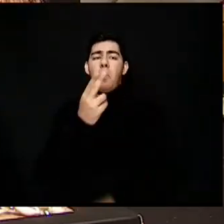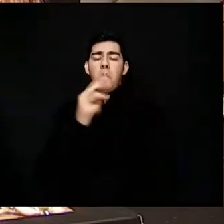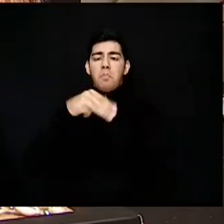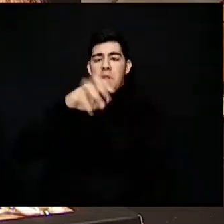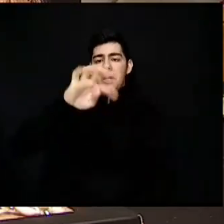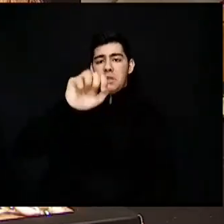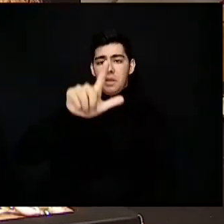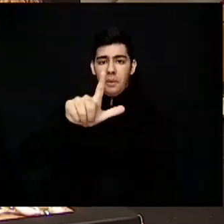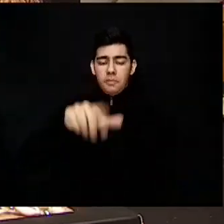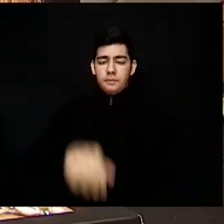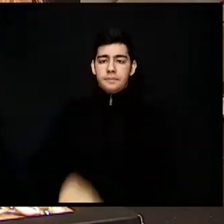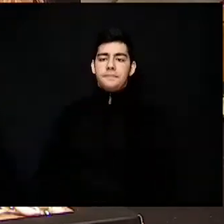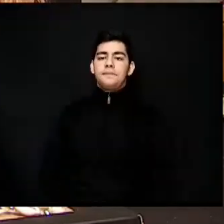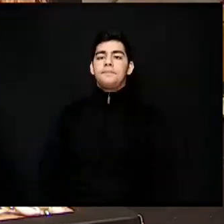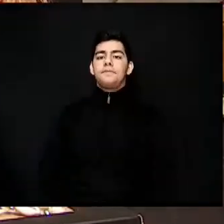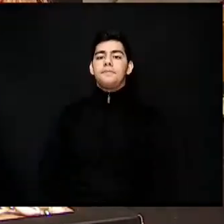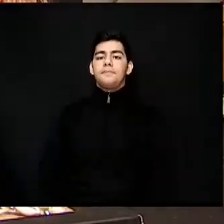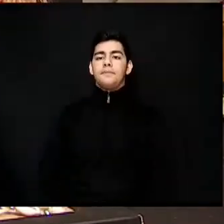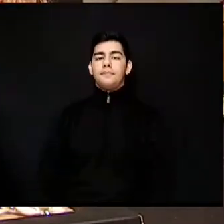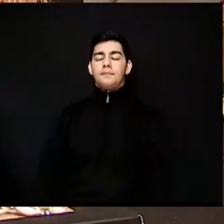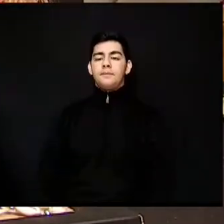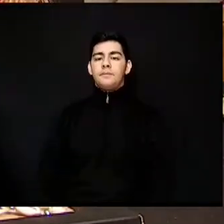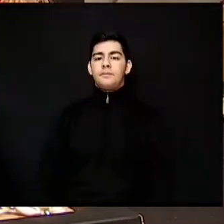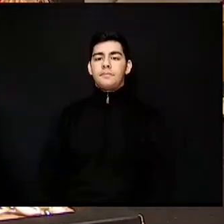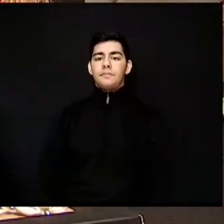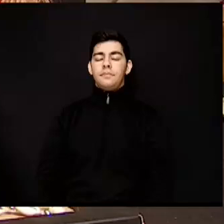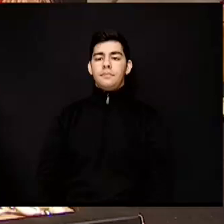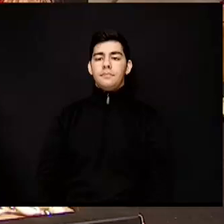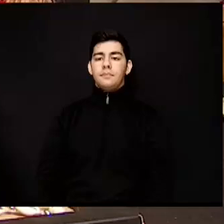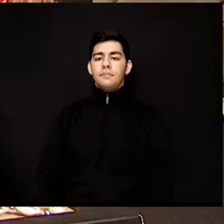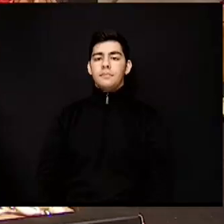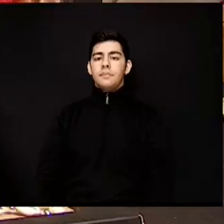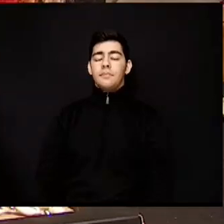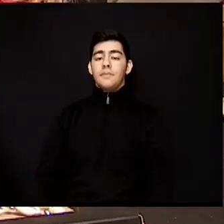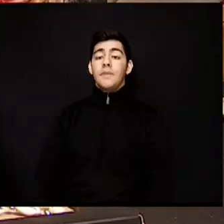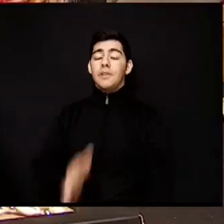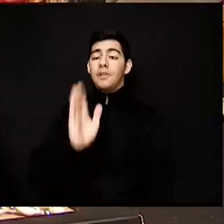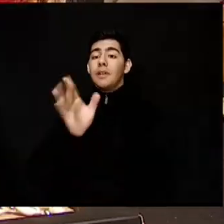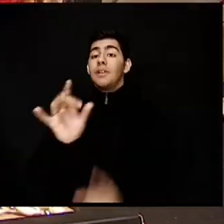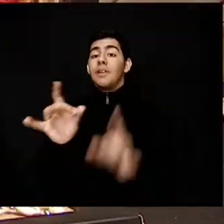para que for mais confortável. E já temos um brinco